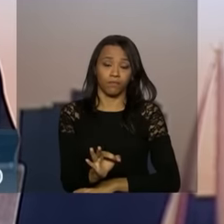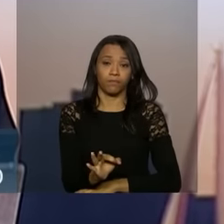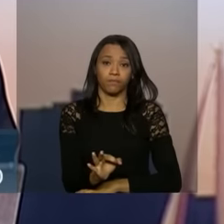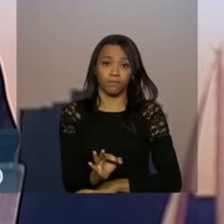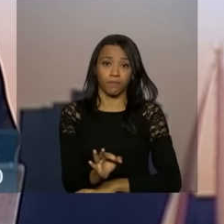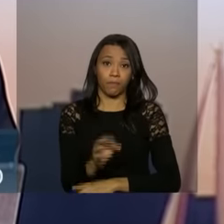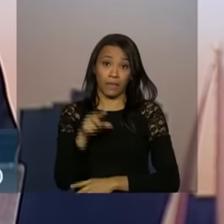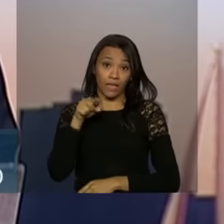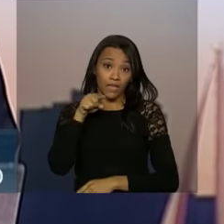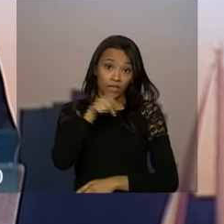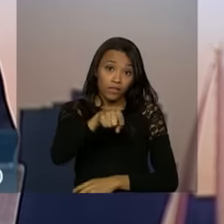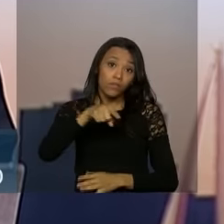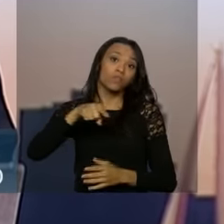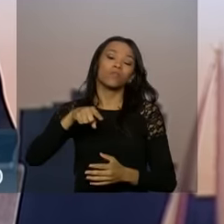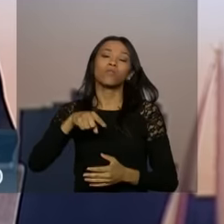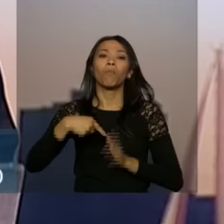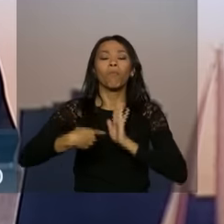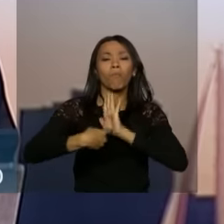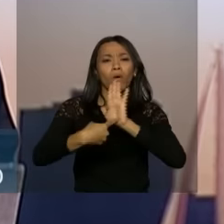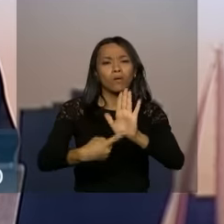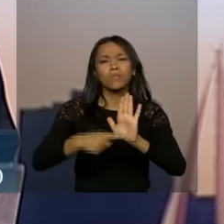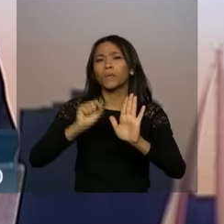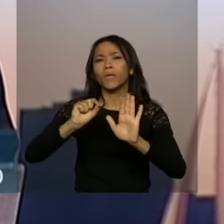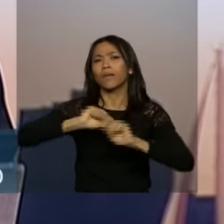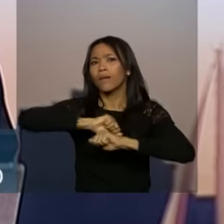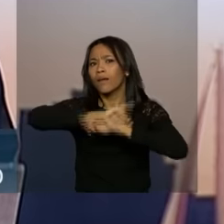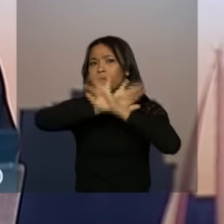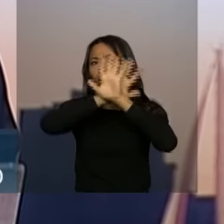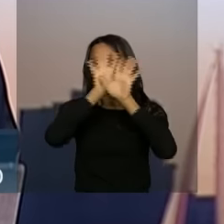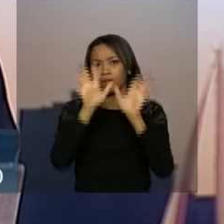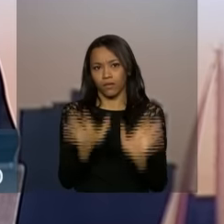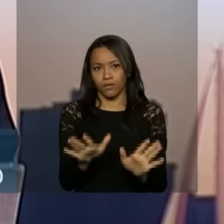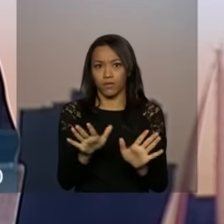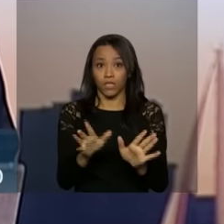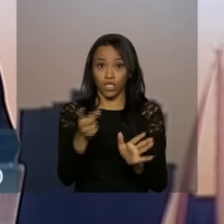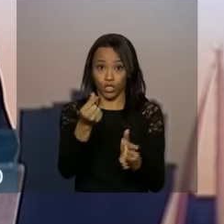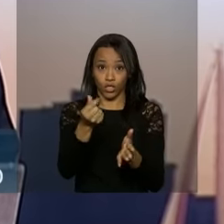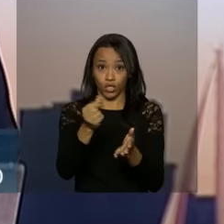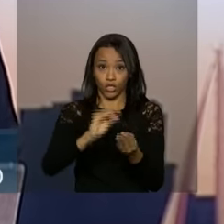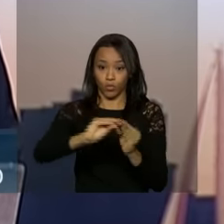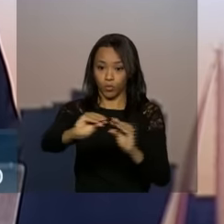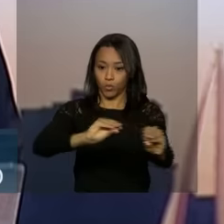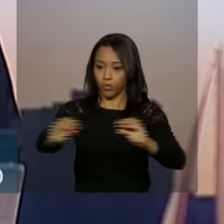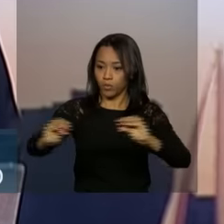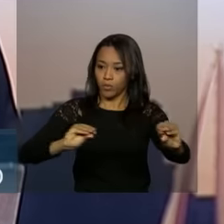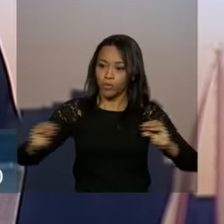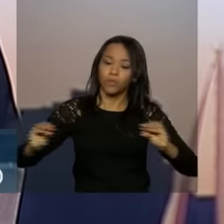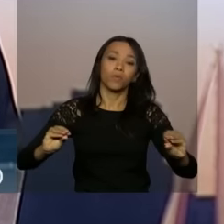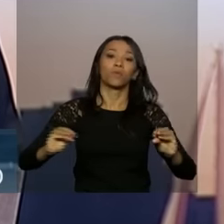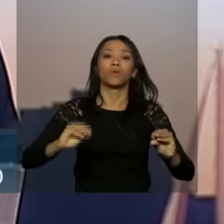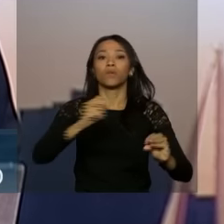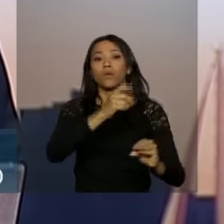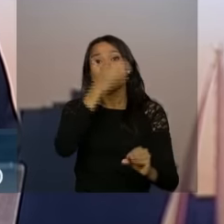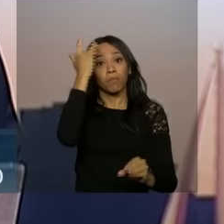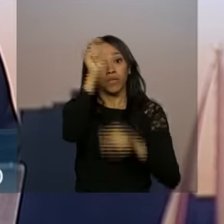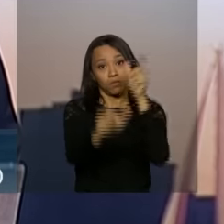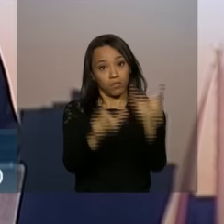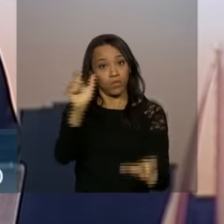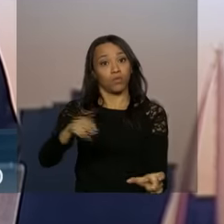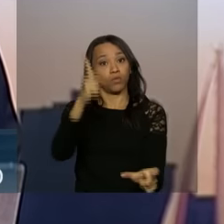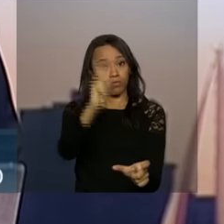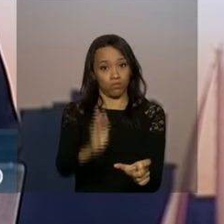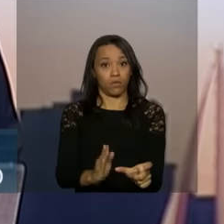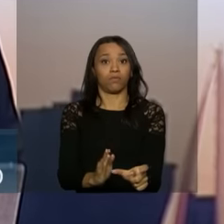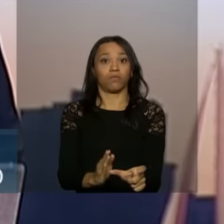que isso expressa de forma clara a distribuição de renda, a melhoria na distribuição de renda que ocorreu aqui